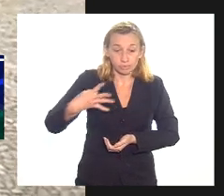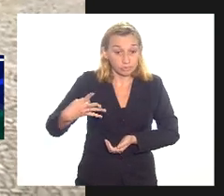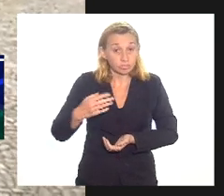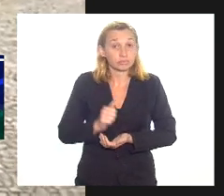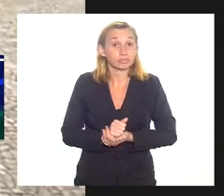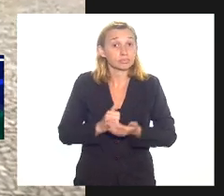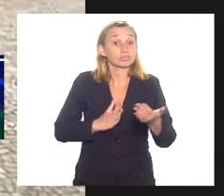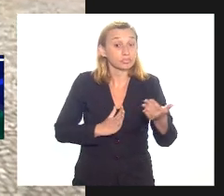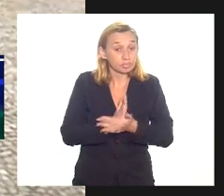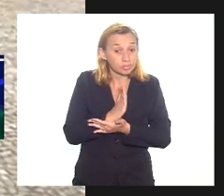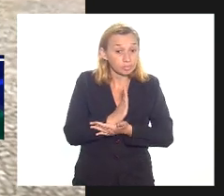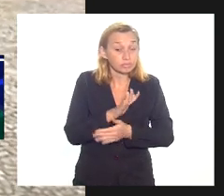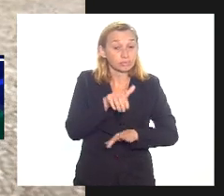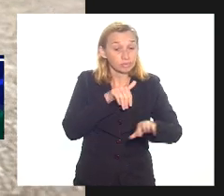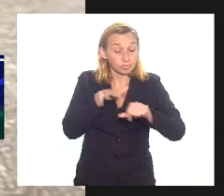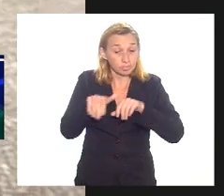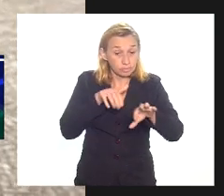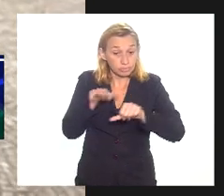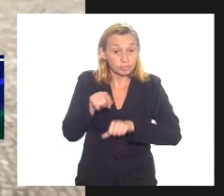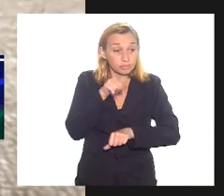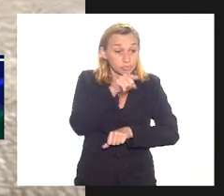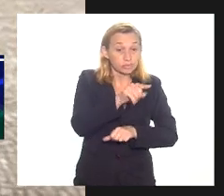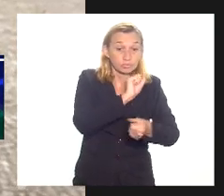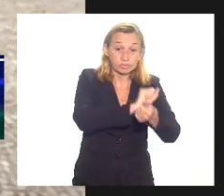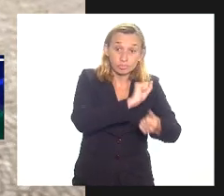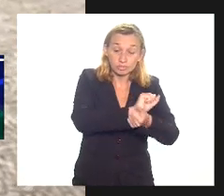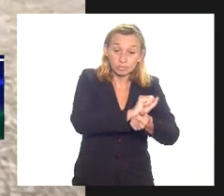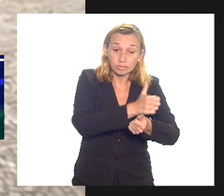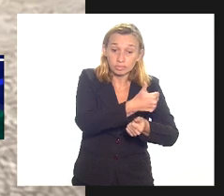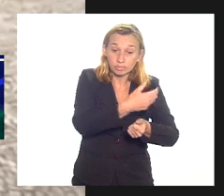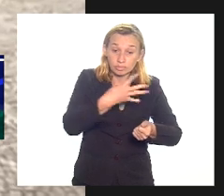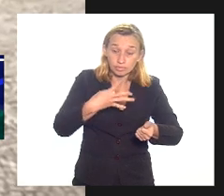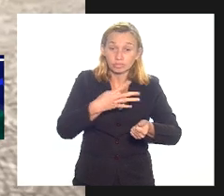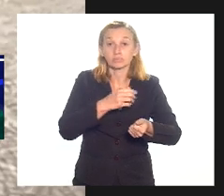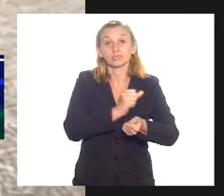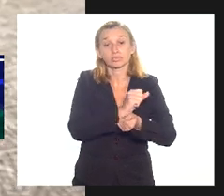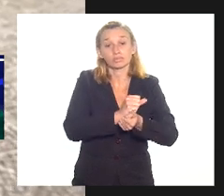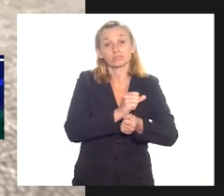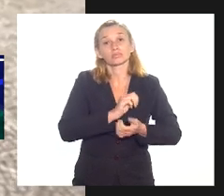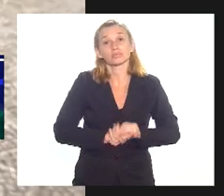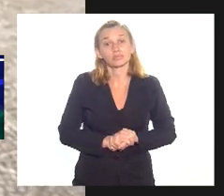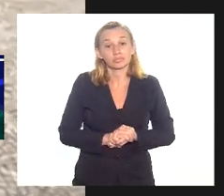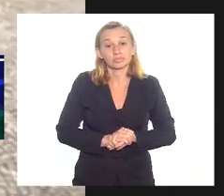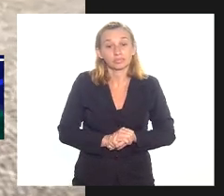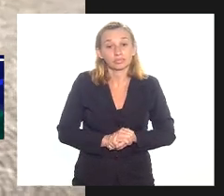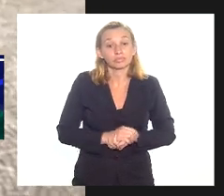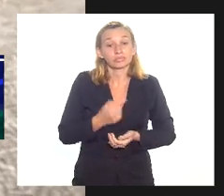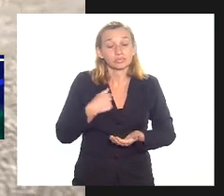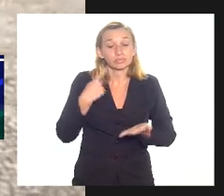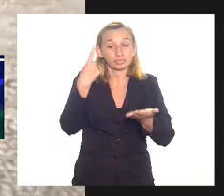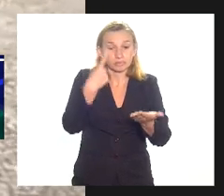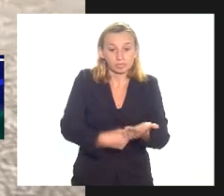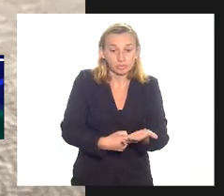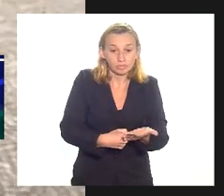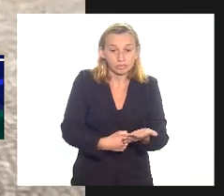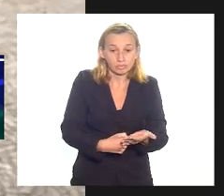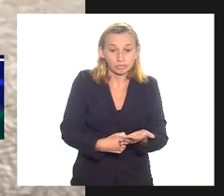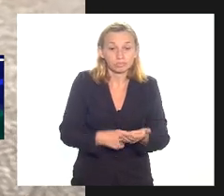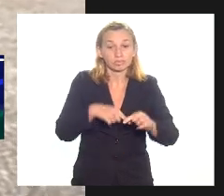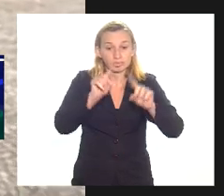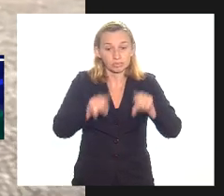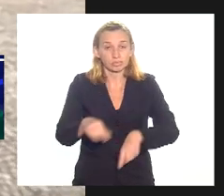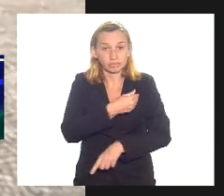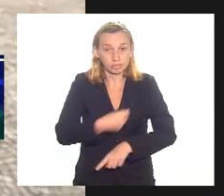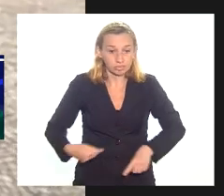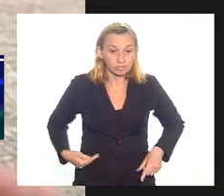Foram aprovados os chamamentos daqueles que estão aguardando desde 2014. Então, é nosso compromisso com o servidor